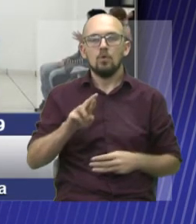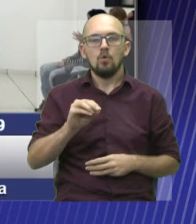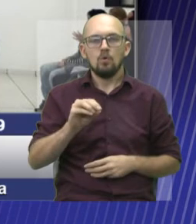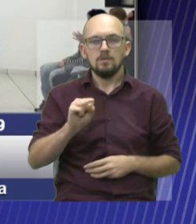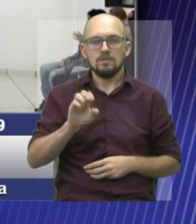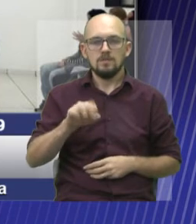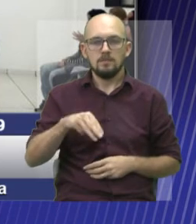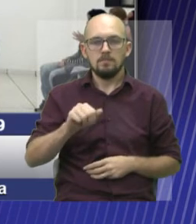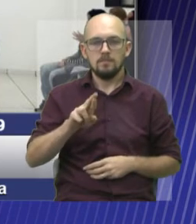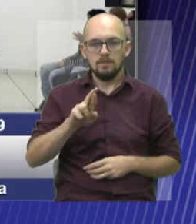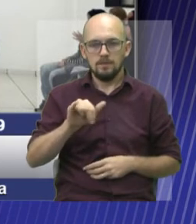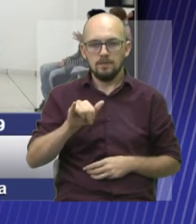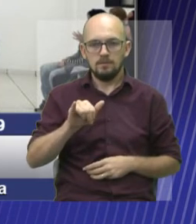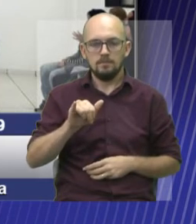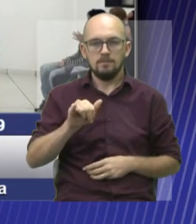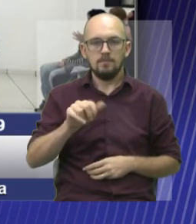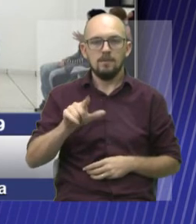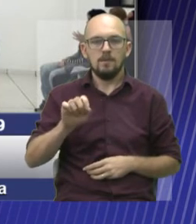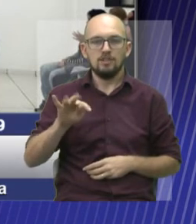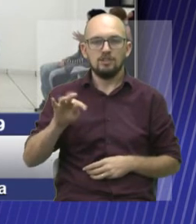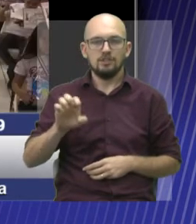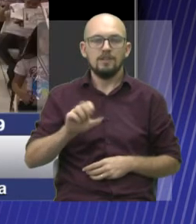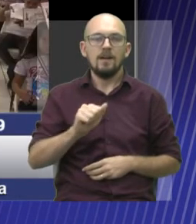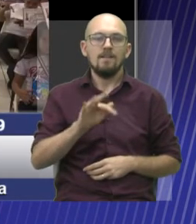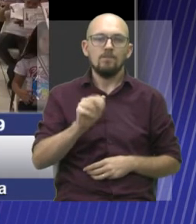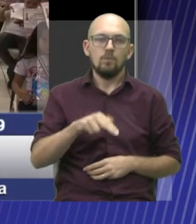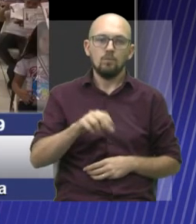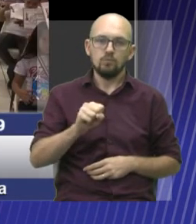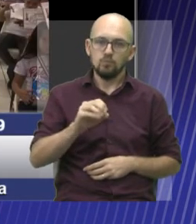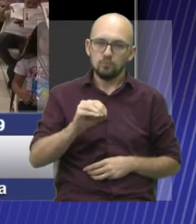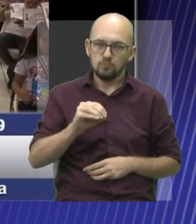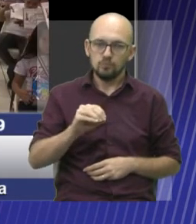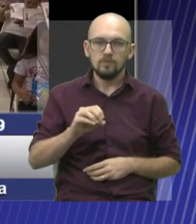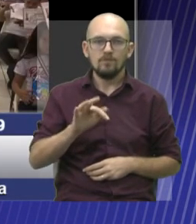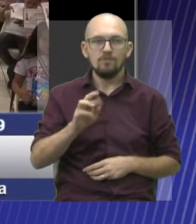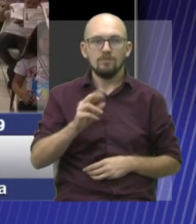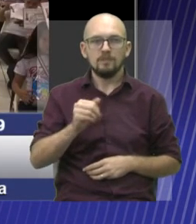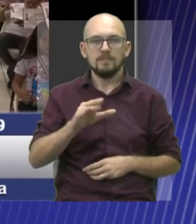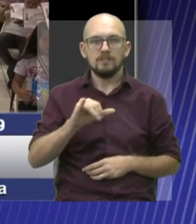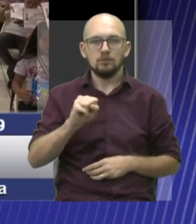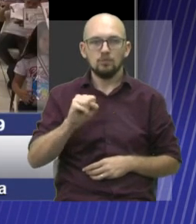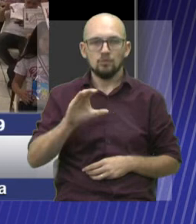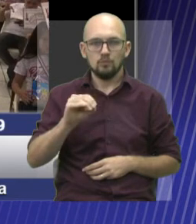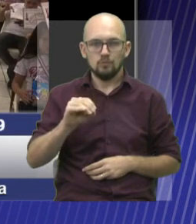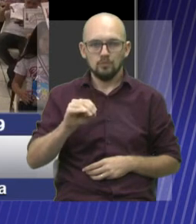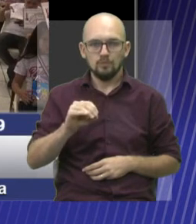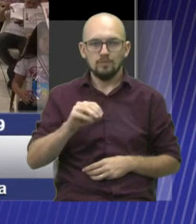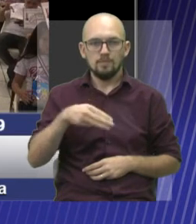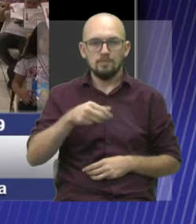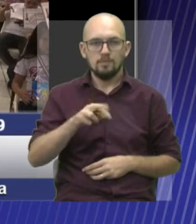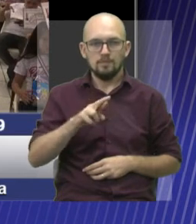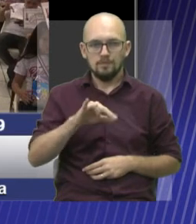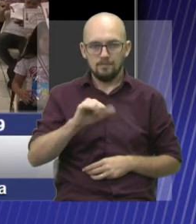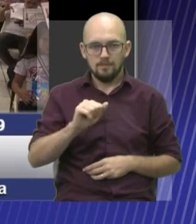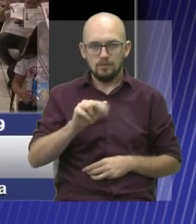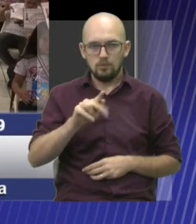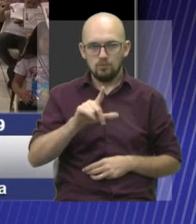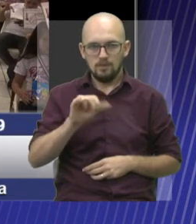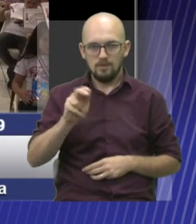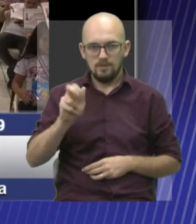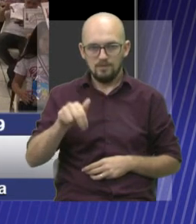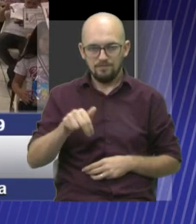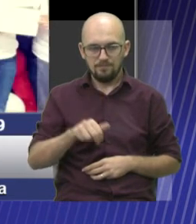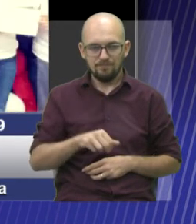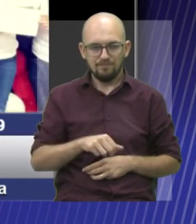Rosimari Antonelli Leite, Afonso Celso Guimarães, Francisco Garcia Simão, Maria Augusto Lian Guimarães,